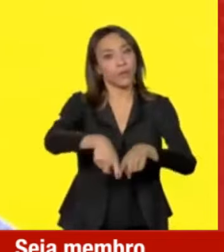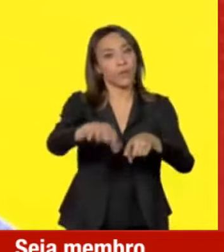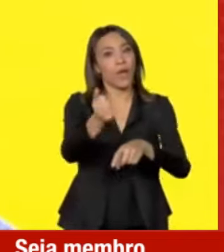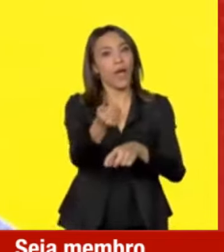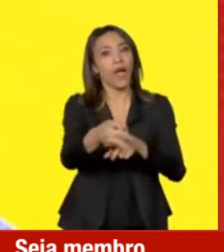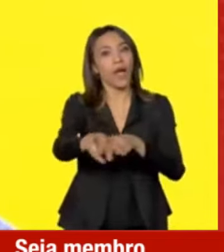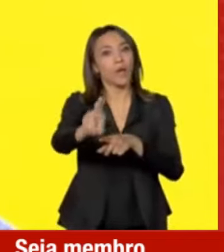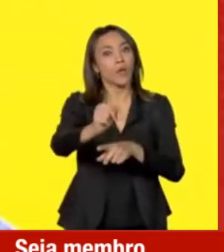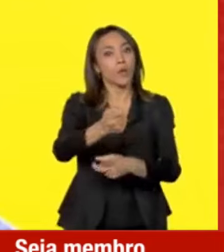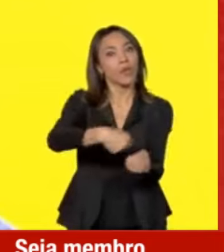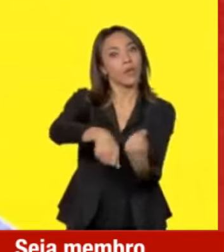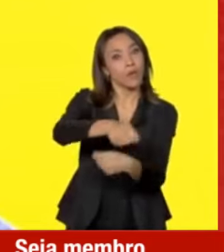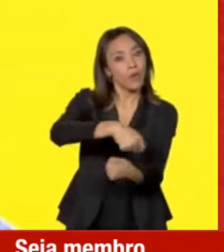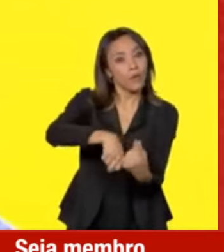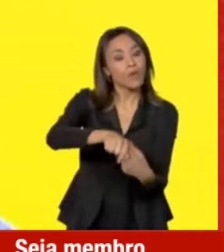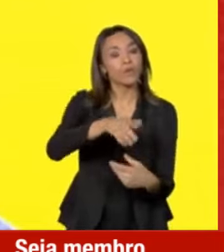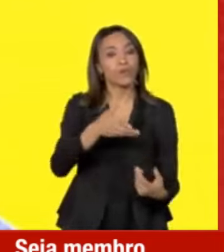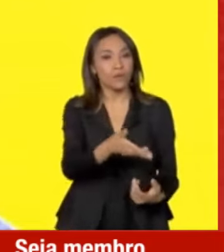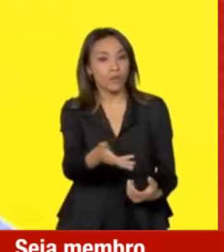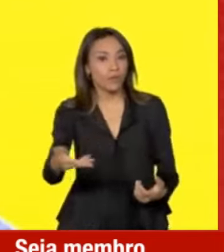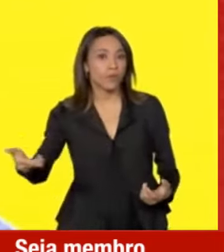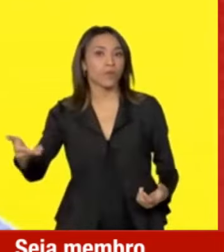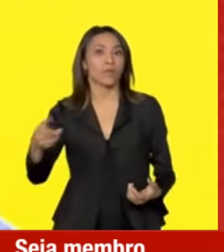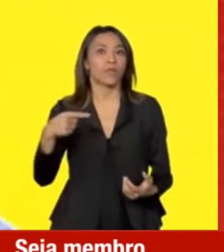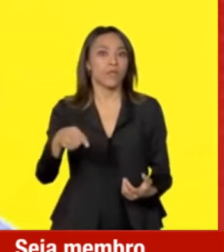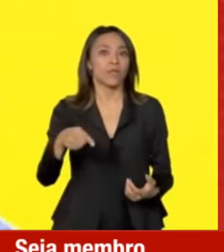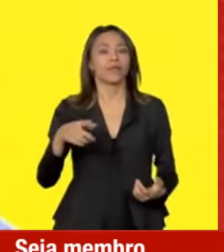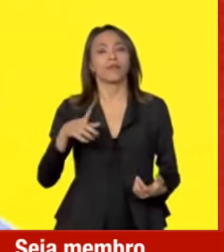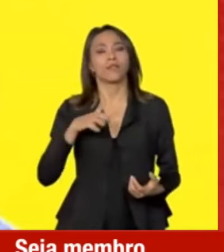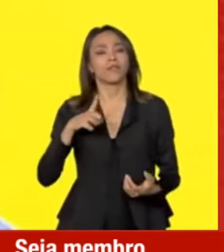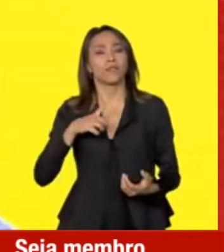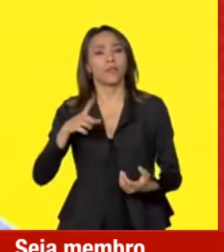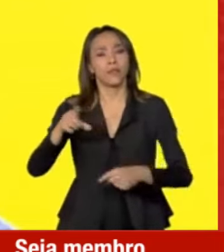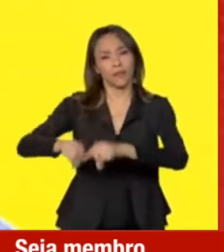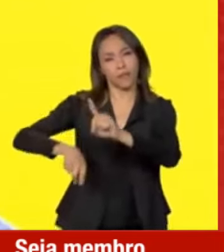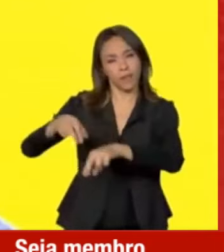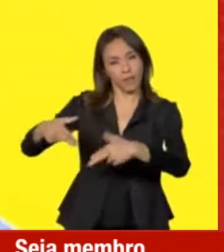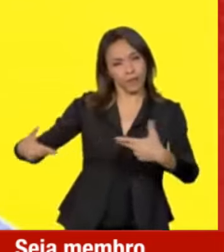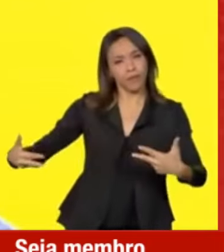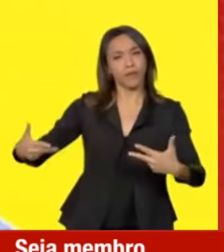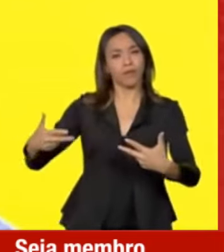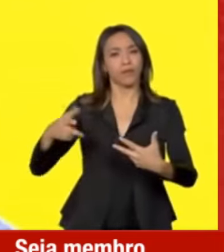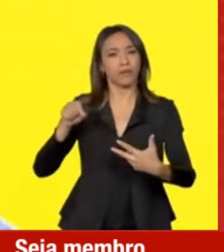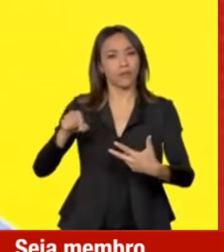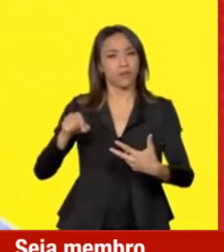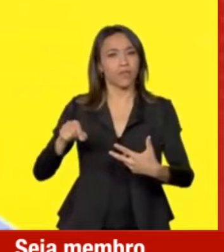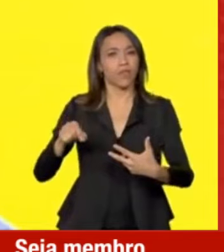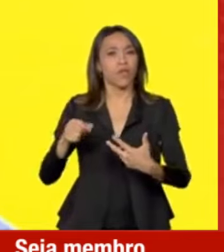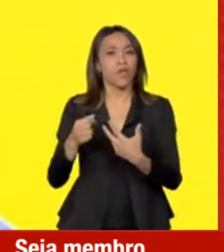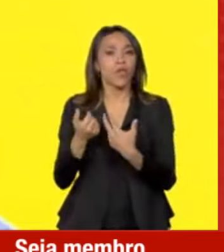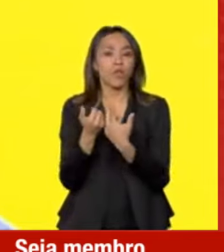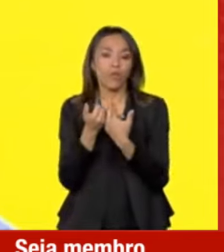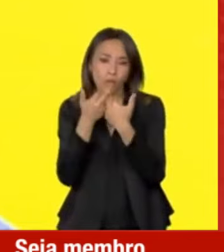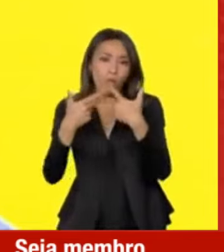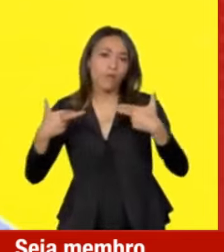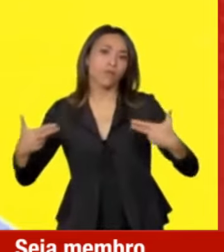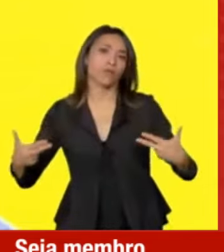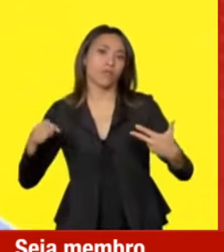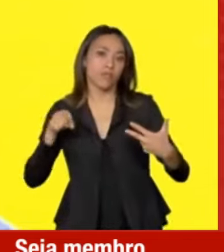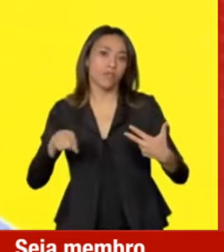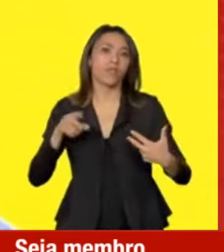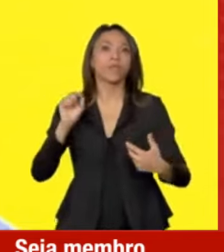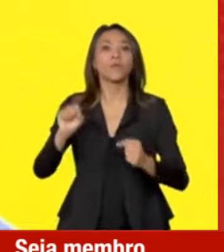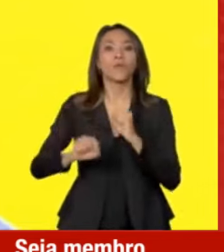colar nesses produtos tradicionais e inovadores, alguns já, do BNDES, um novo produto que é justamente um